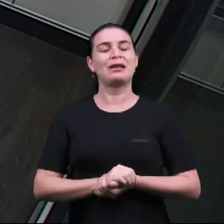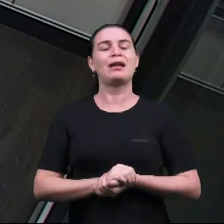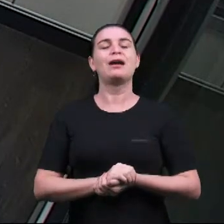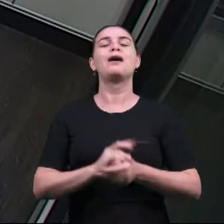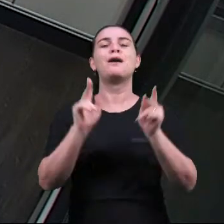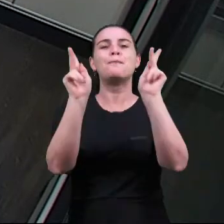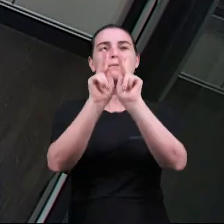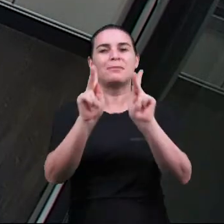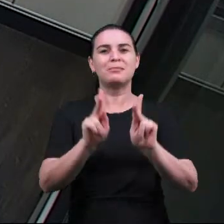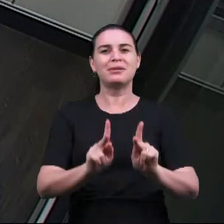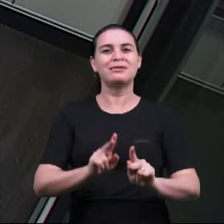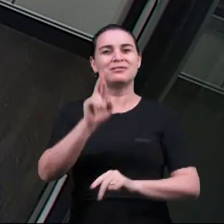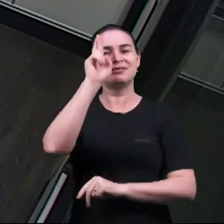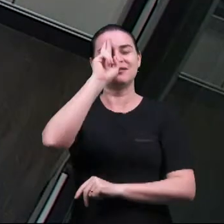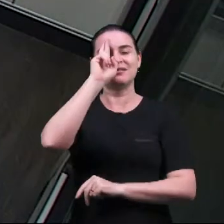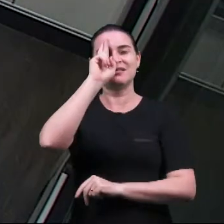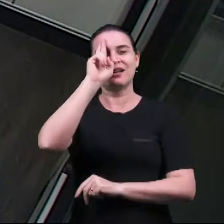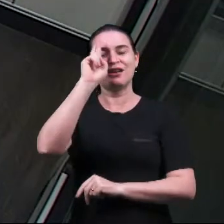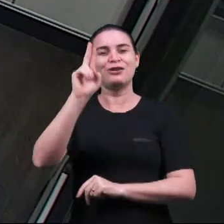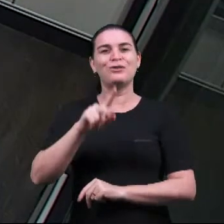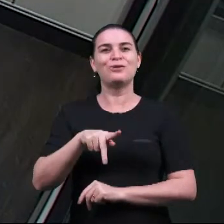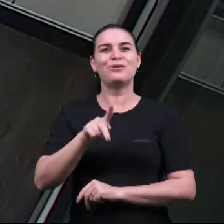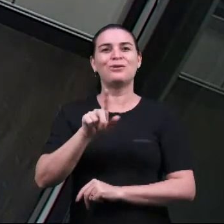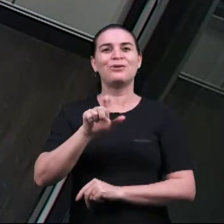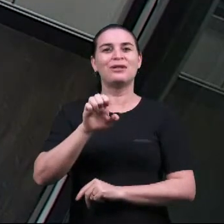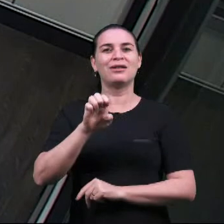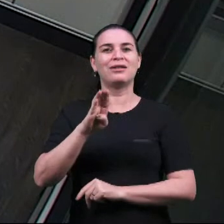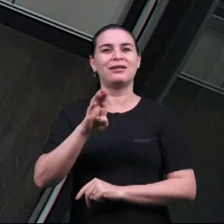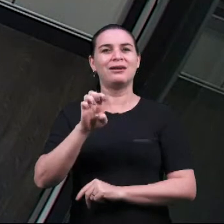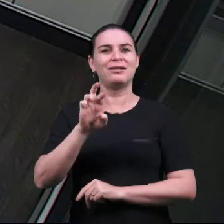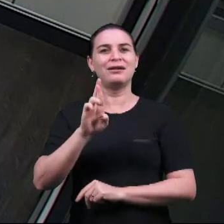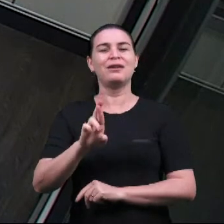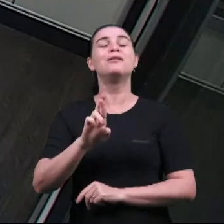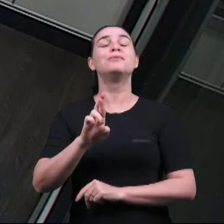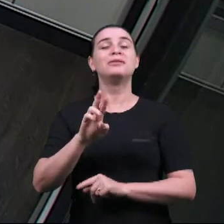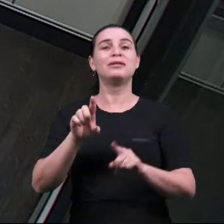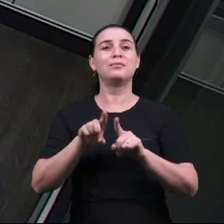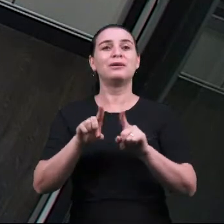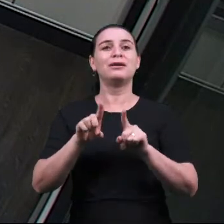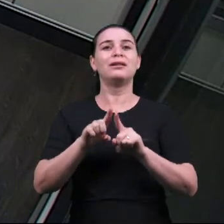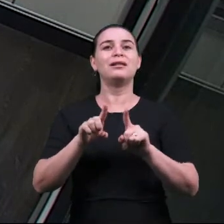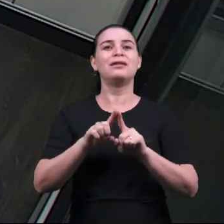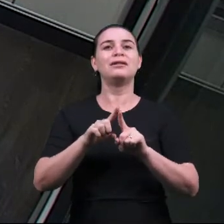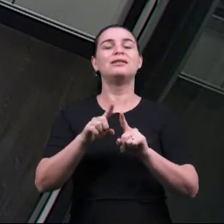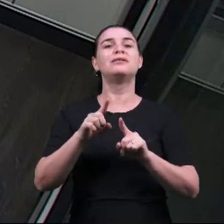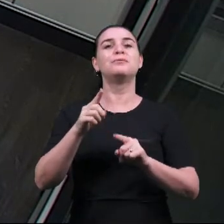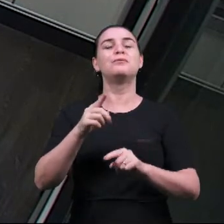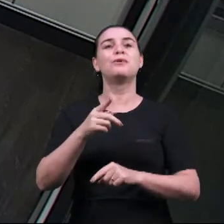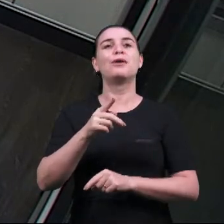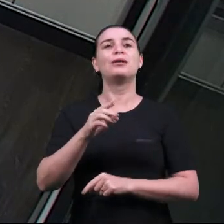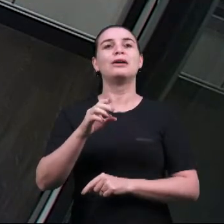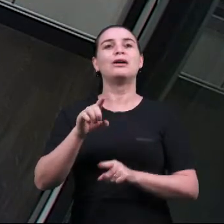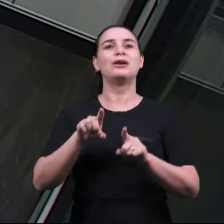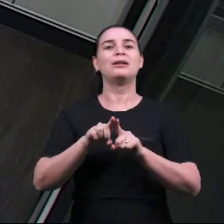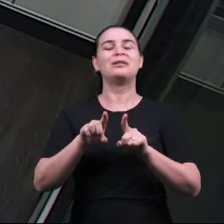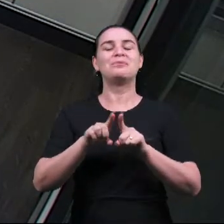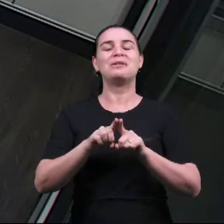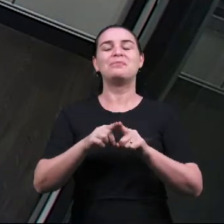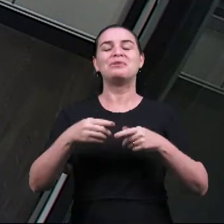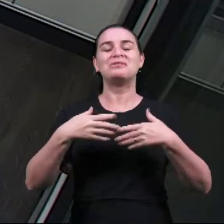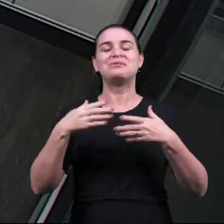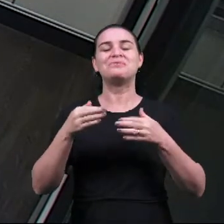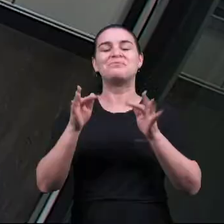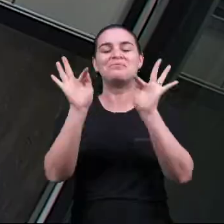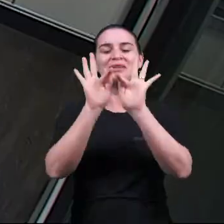aqui com os irmãos conectados, com o Kleber, que é tão querido pelos ouvintes, né? Sempre tão